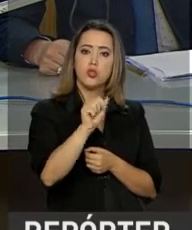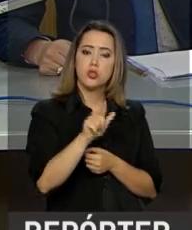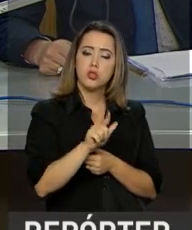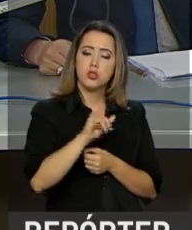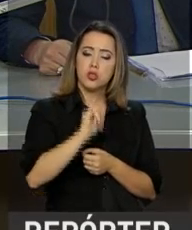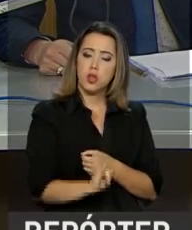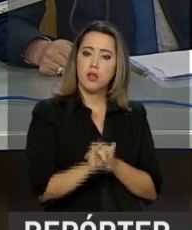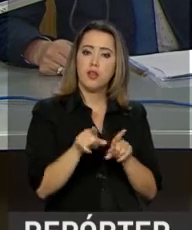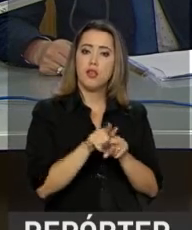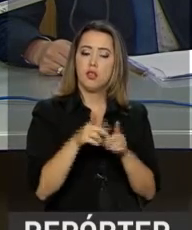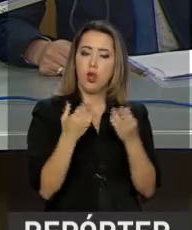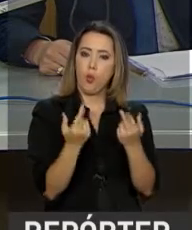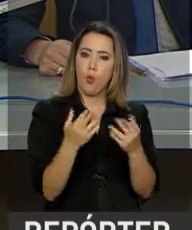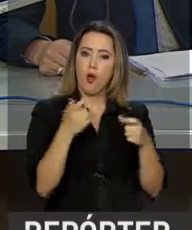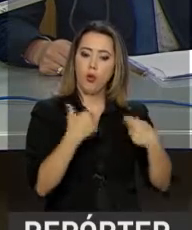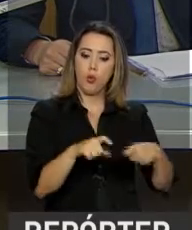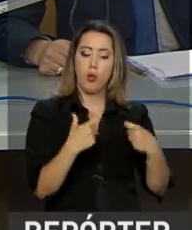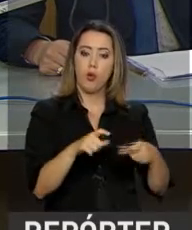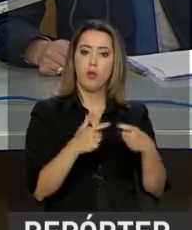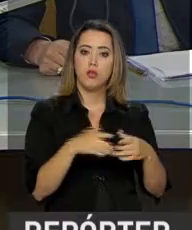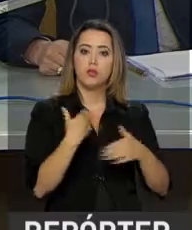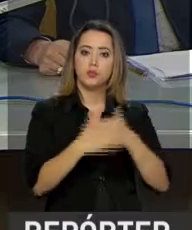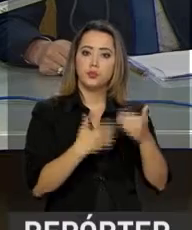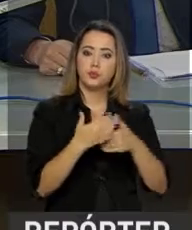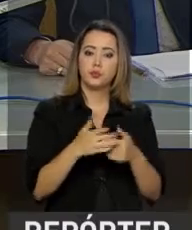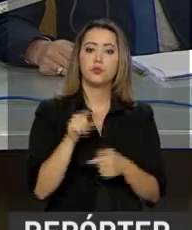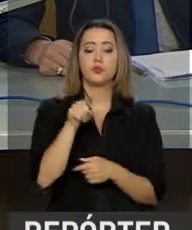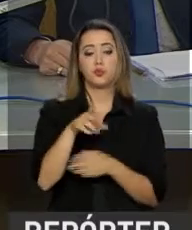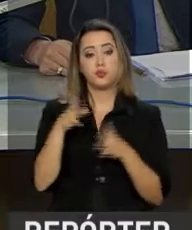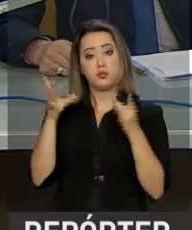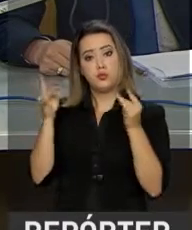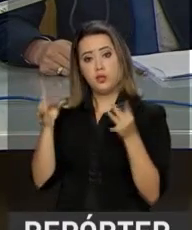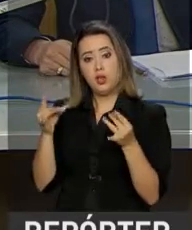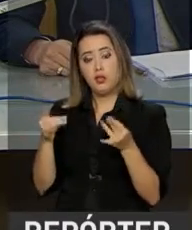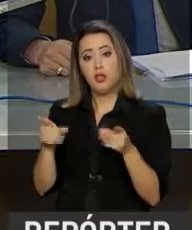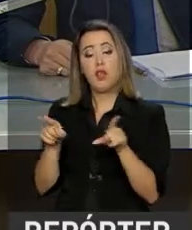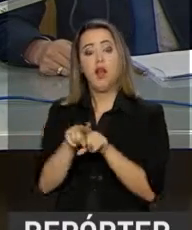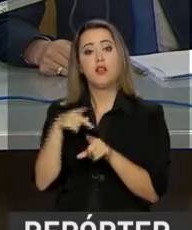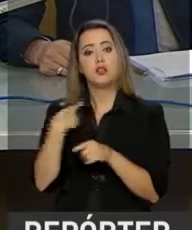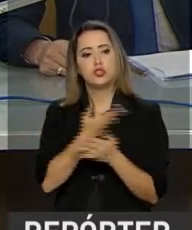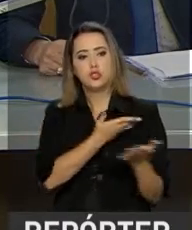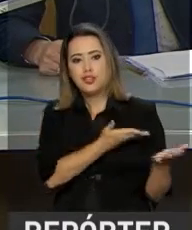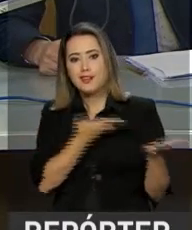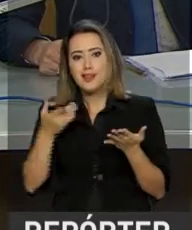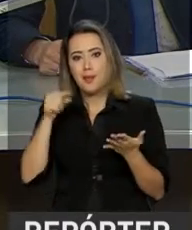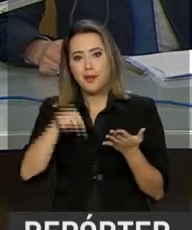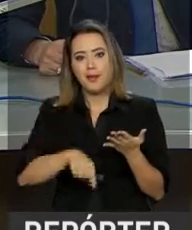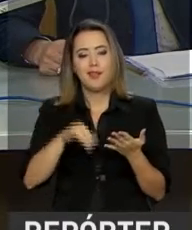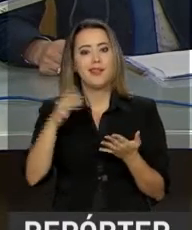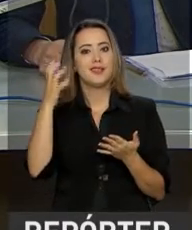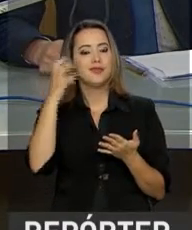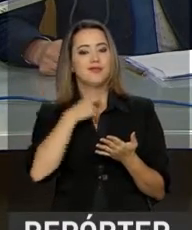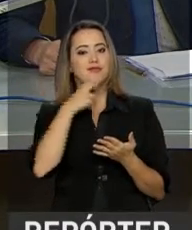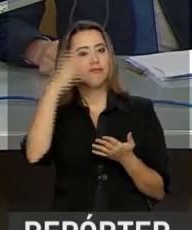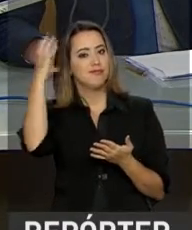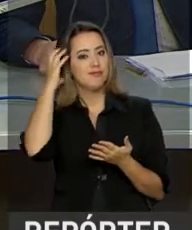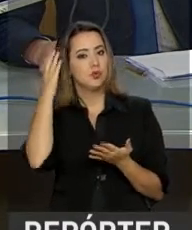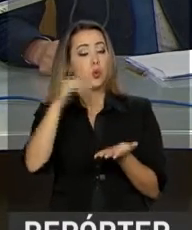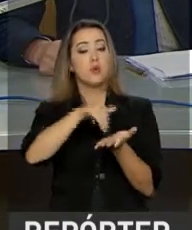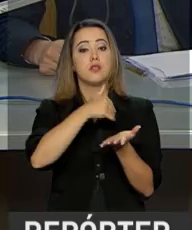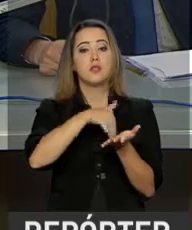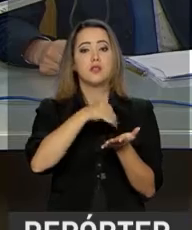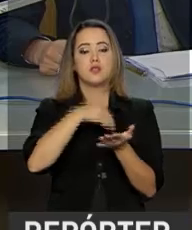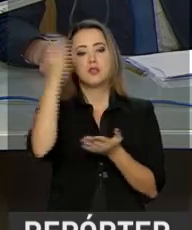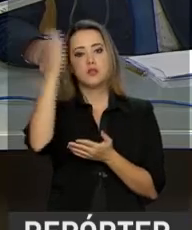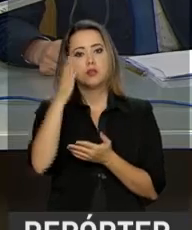juventude 2.0 em funcionamento para dar mais detalhes dessa ação a gente recebe aqui na voz do brasil o secretário nacional de juventude